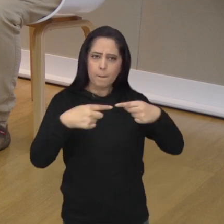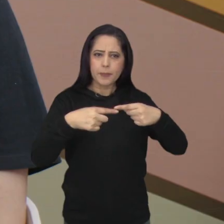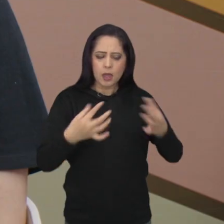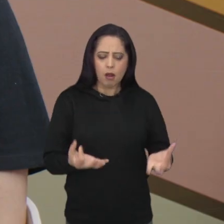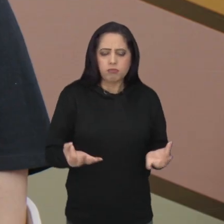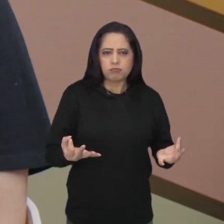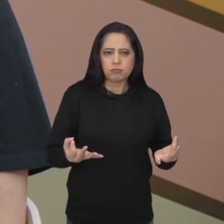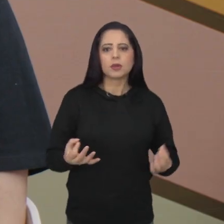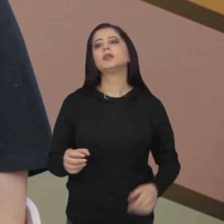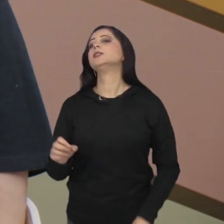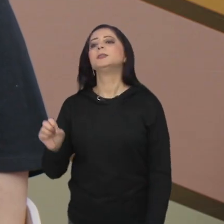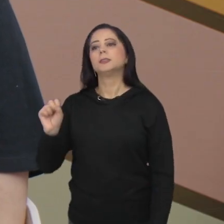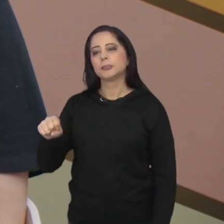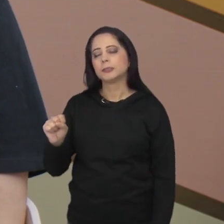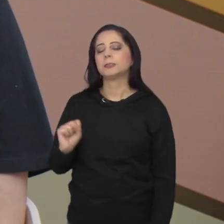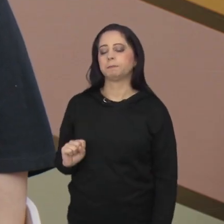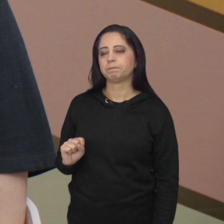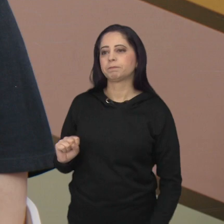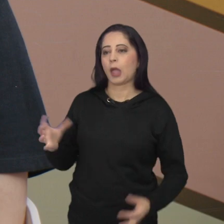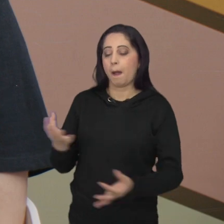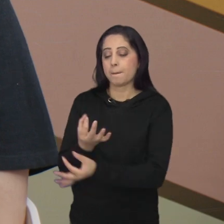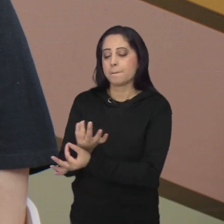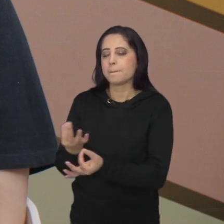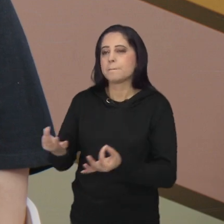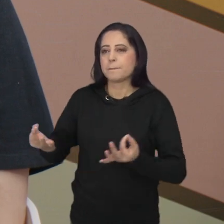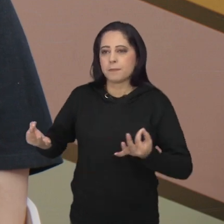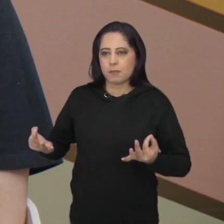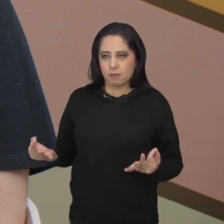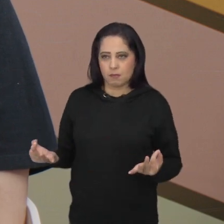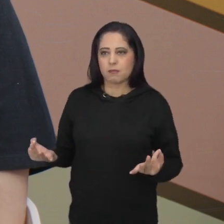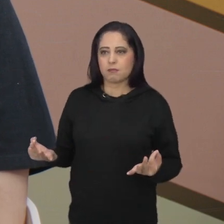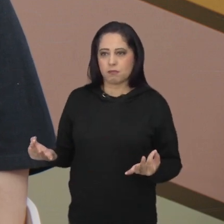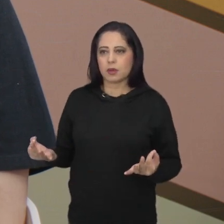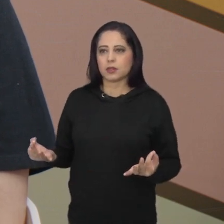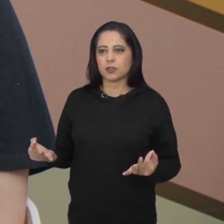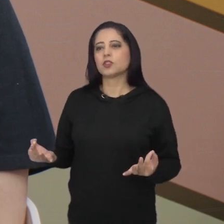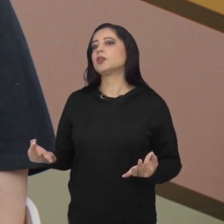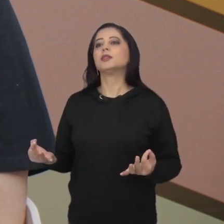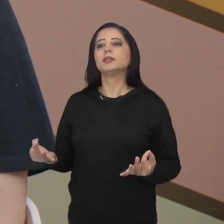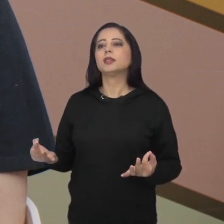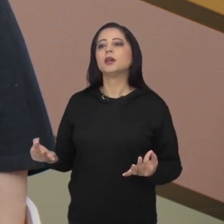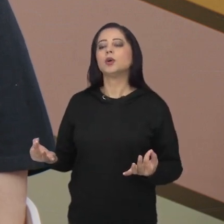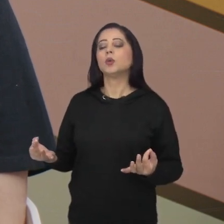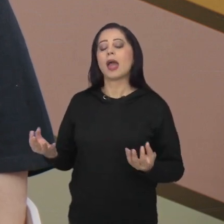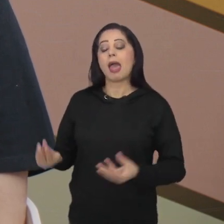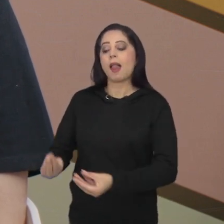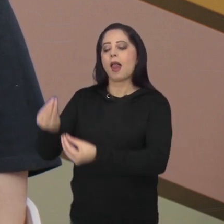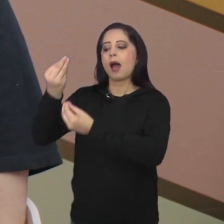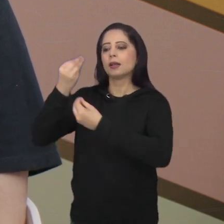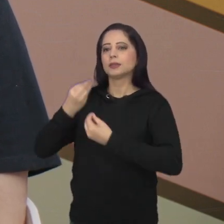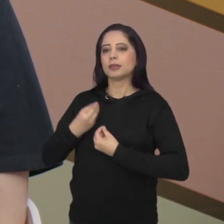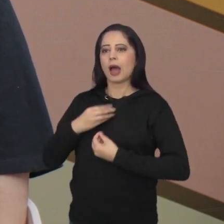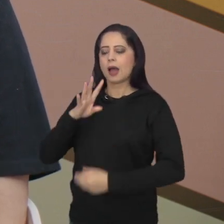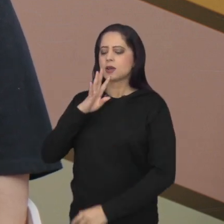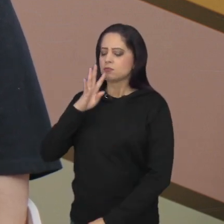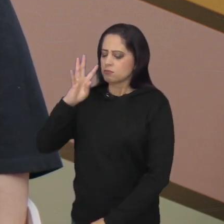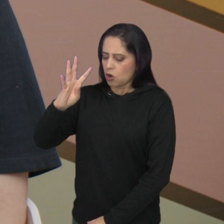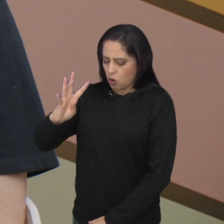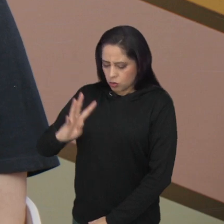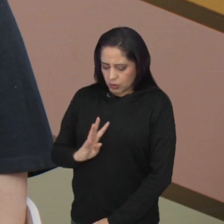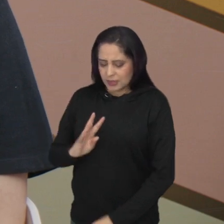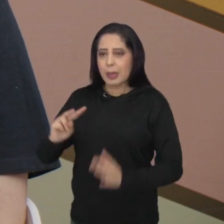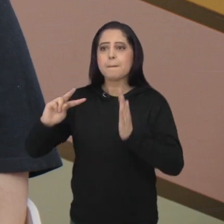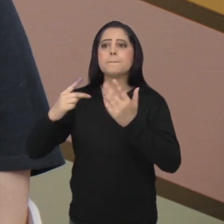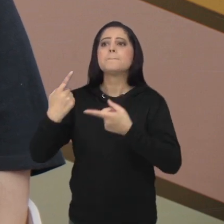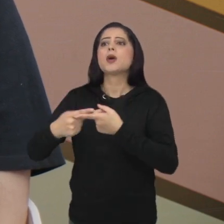meditação? Meditação, ela é essa prática que traz esse autoconhecimento, porque é um olhar para